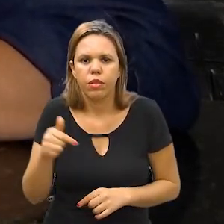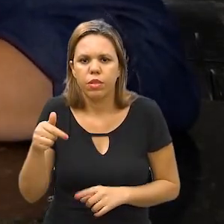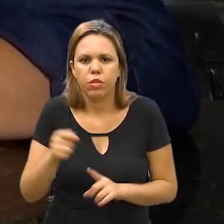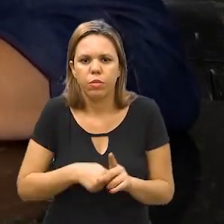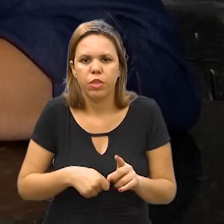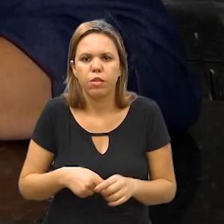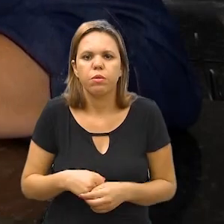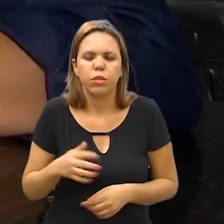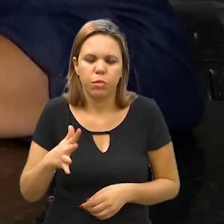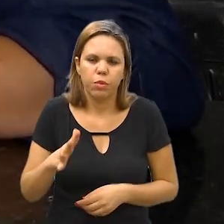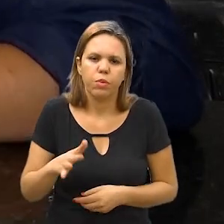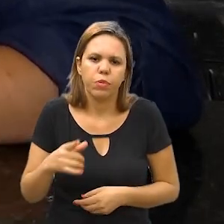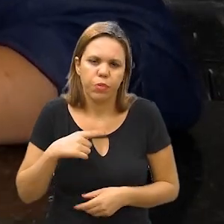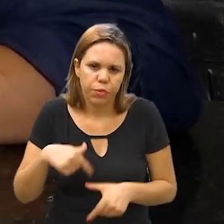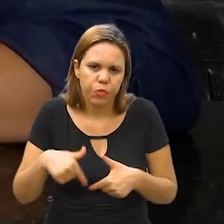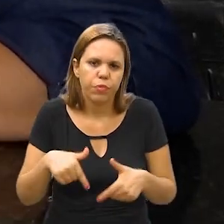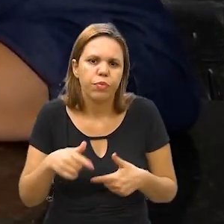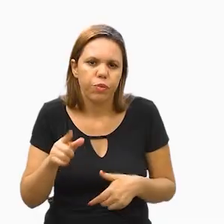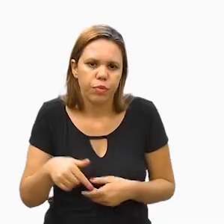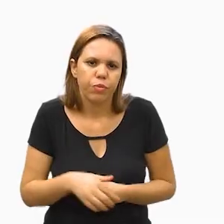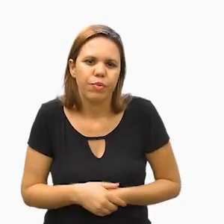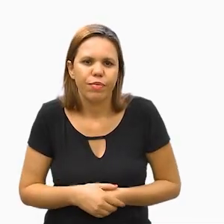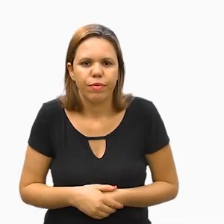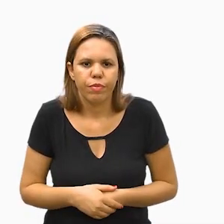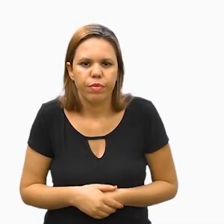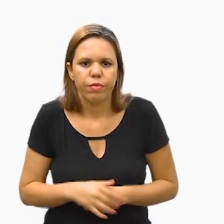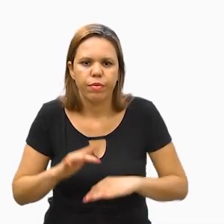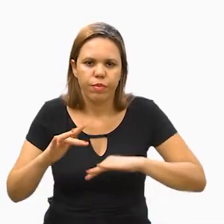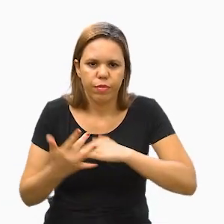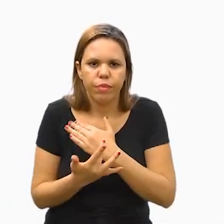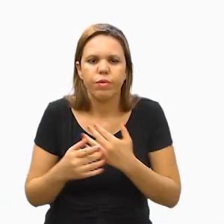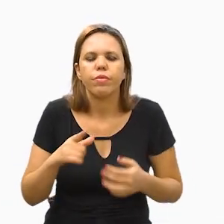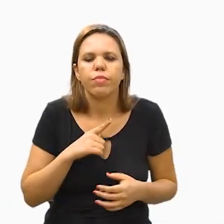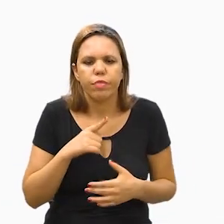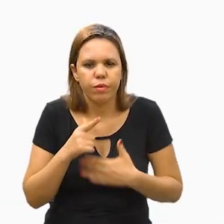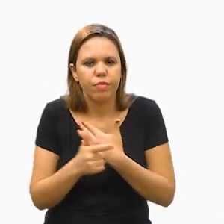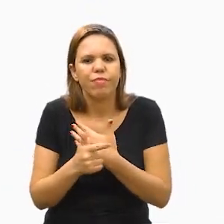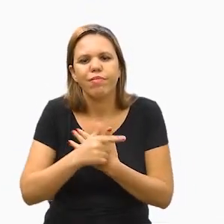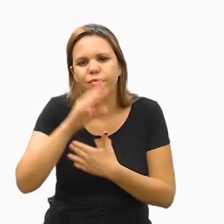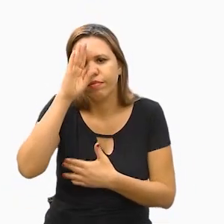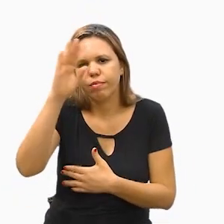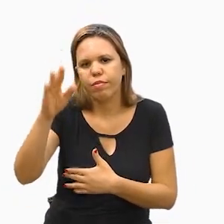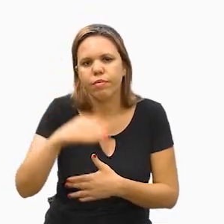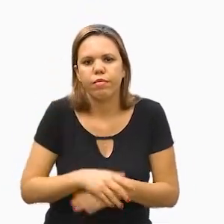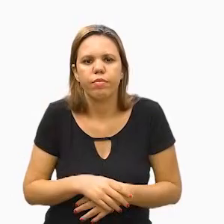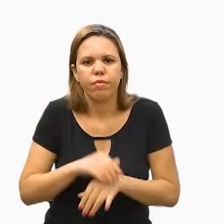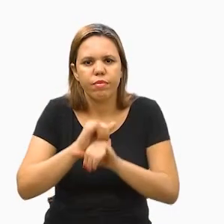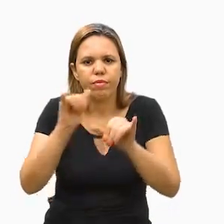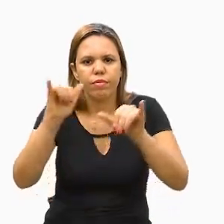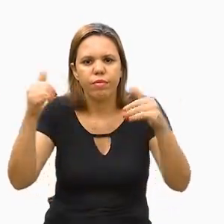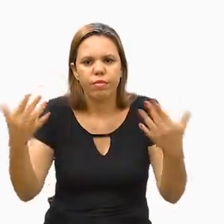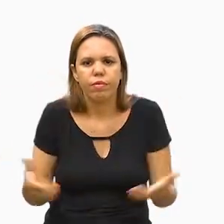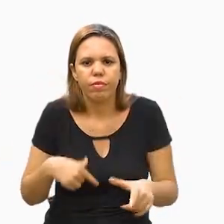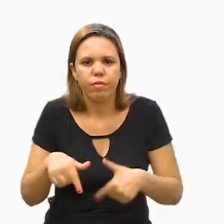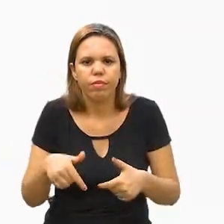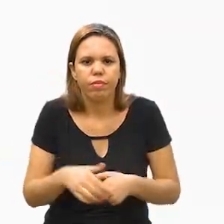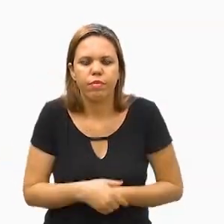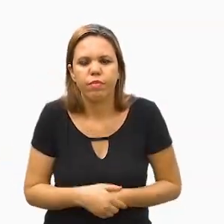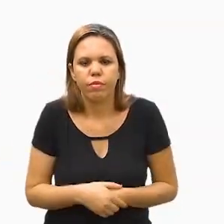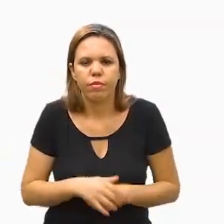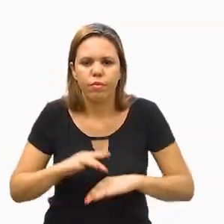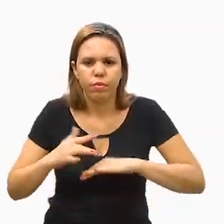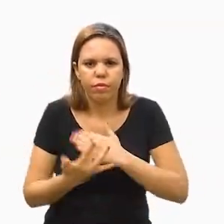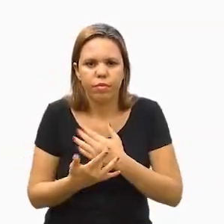7 meses mais ou menos que eu estou trabalhando com isso. As redes sociais têm papel fundamental para a divulgação do trabalho. A